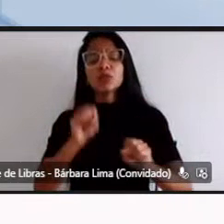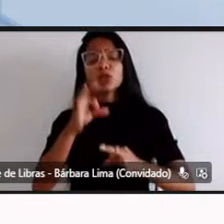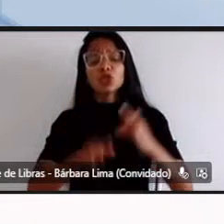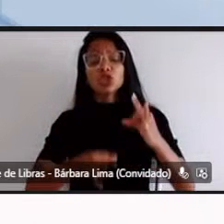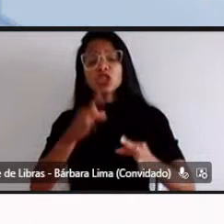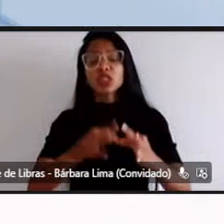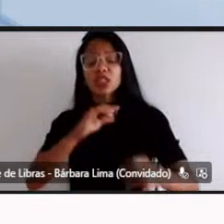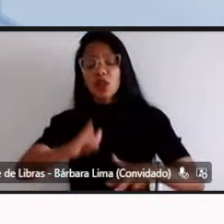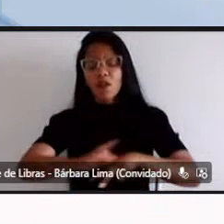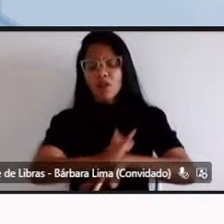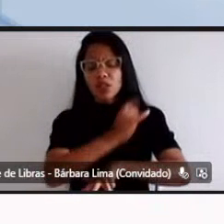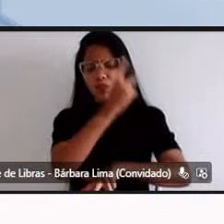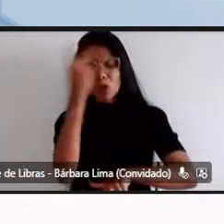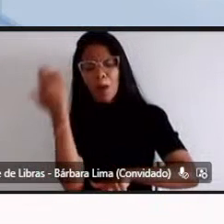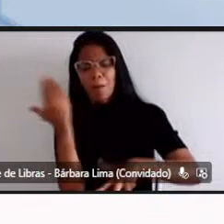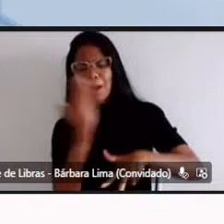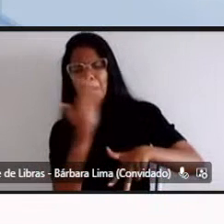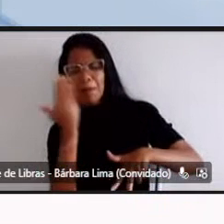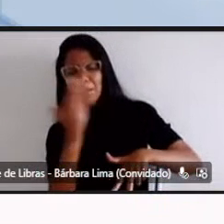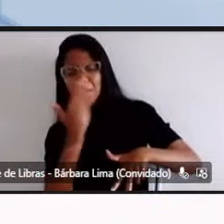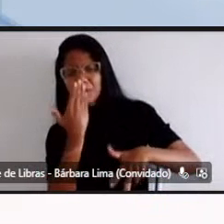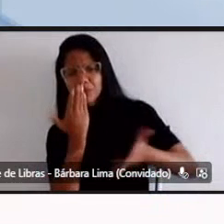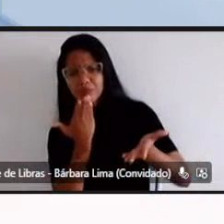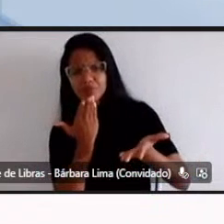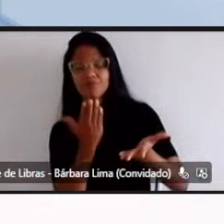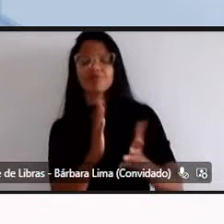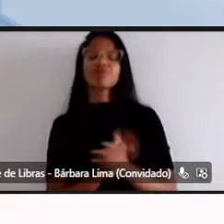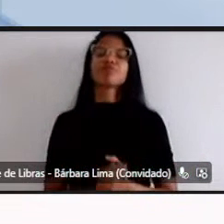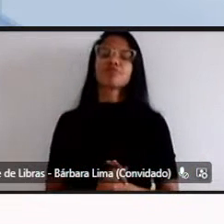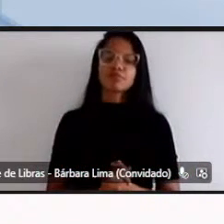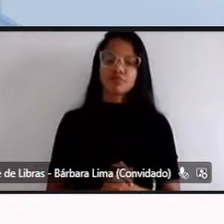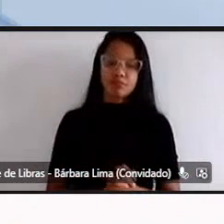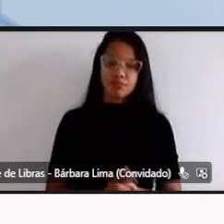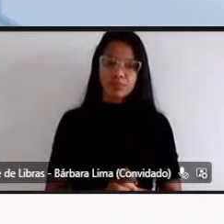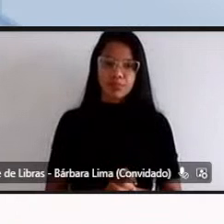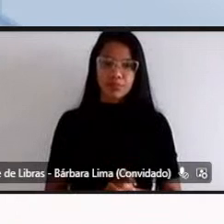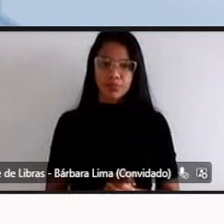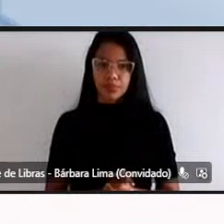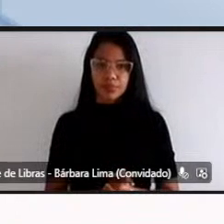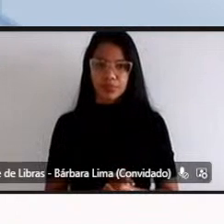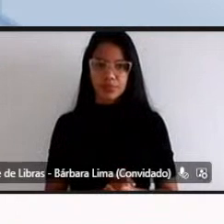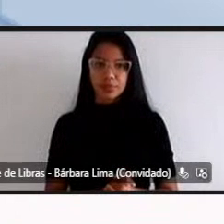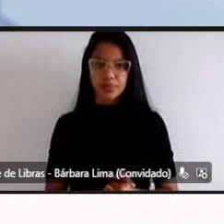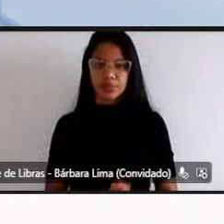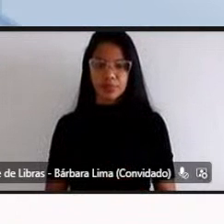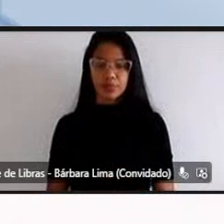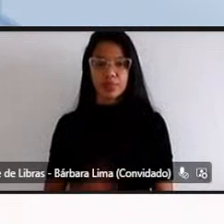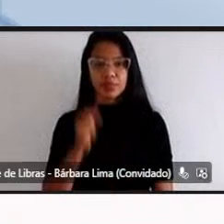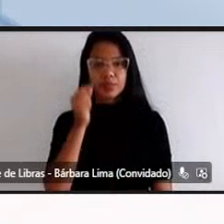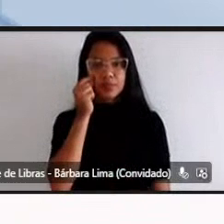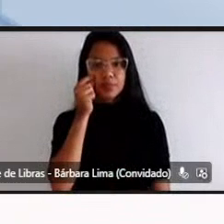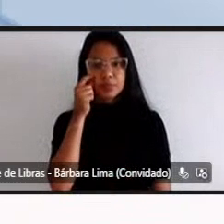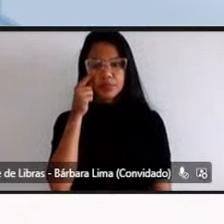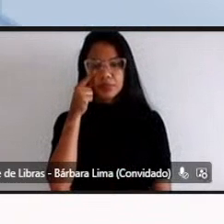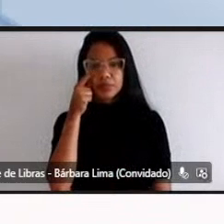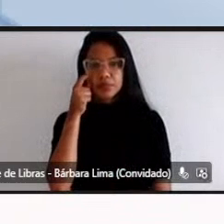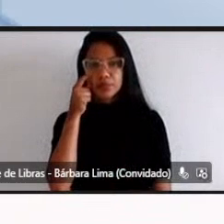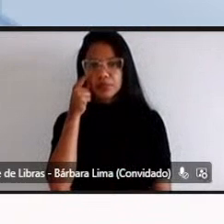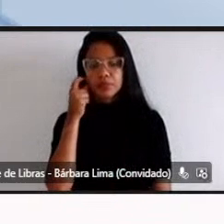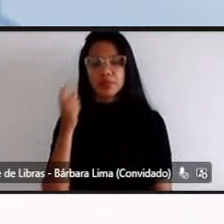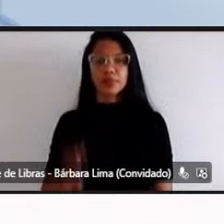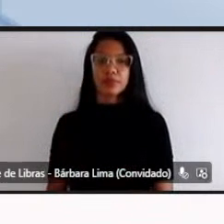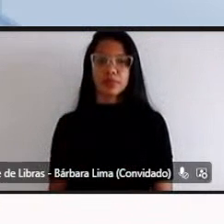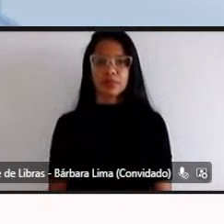são enxergadas por esse sistema. Next slide. So what is the structure